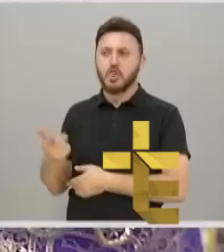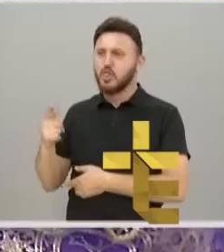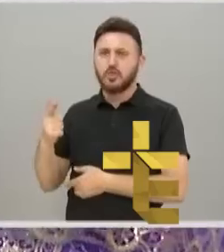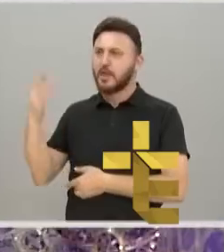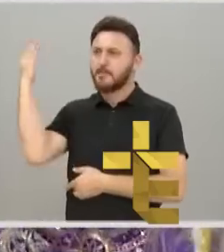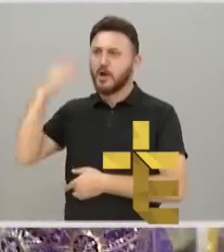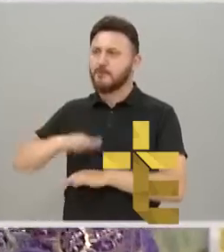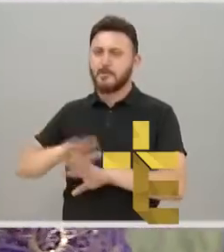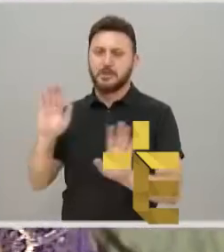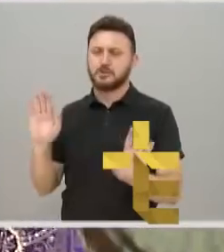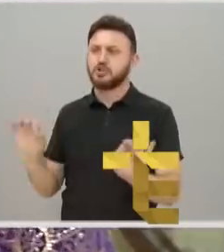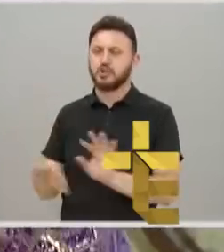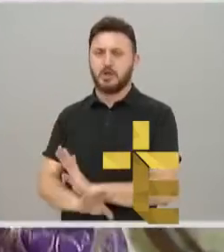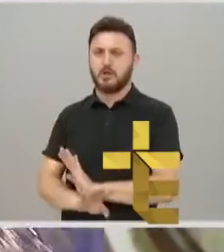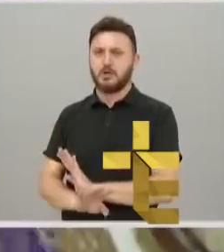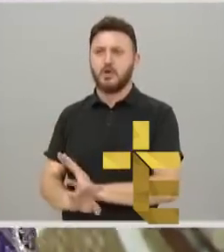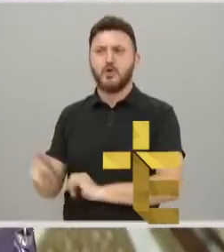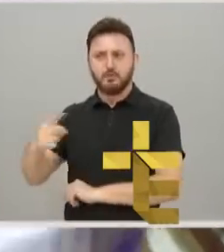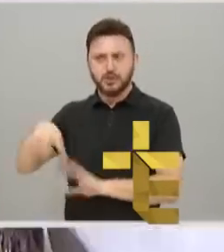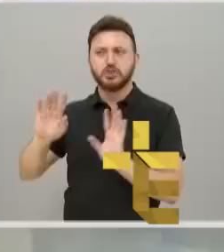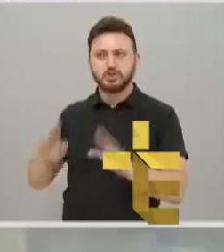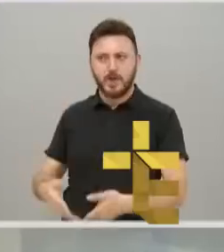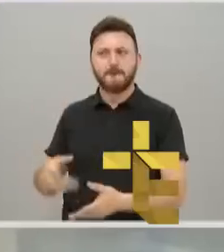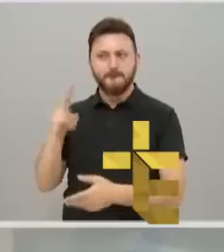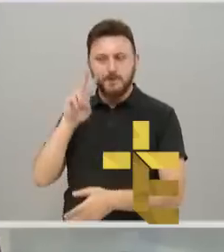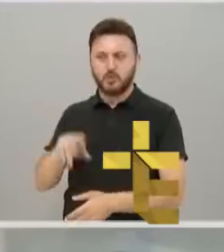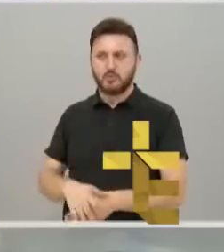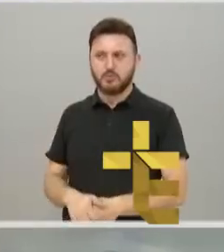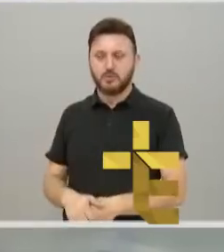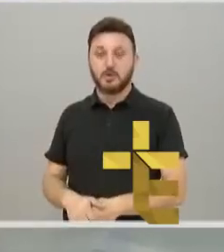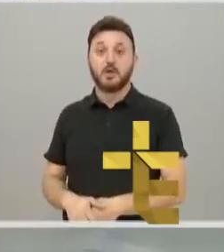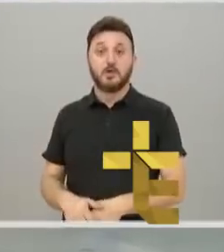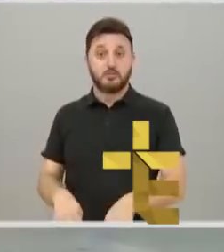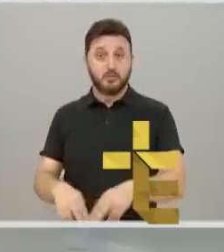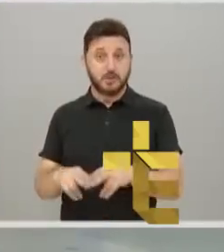suficiente. E ele vê que a hora está chegando.